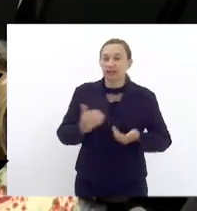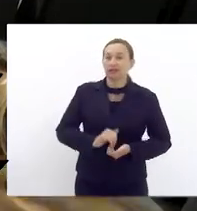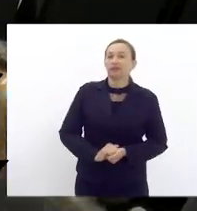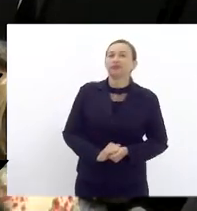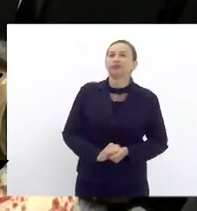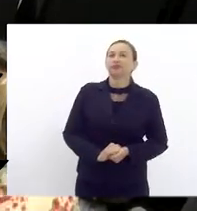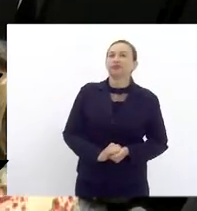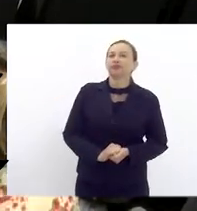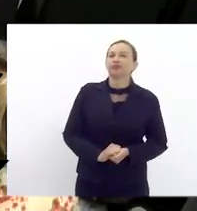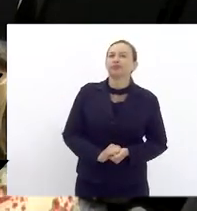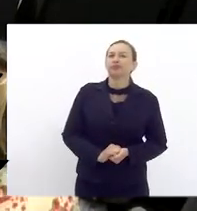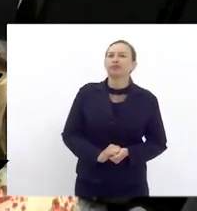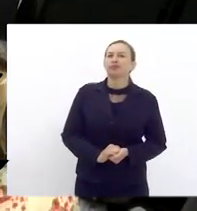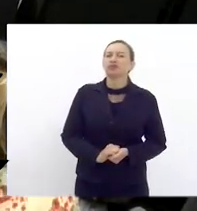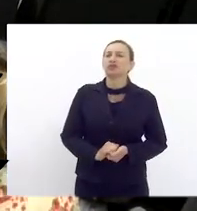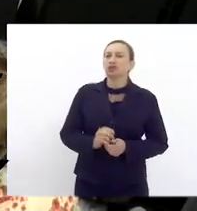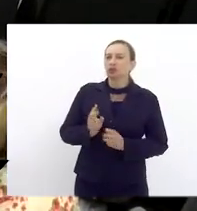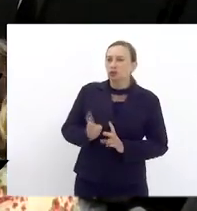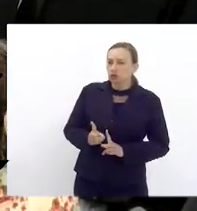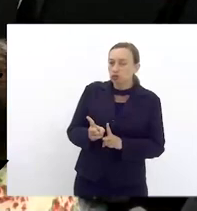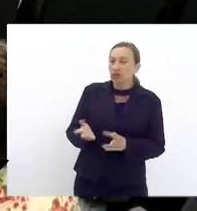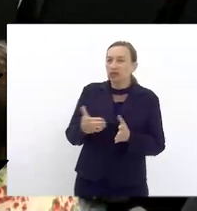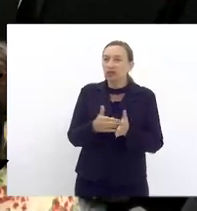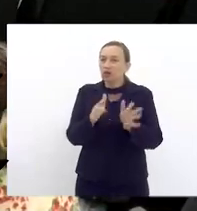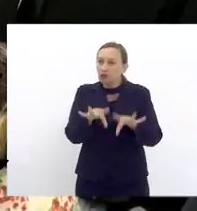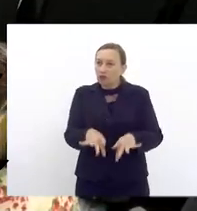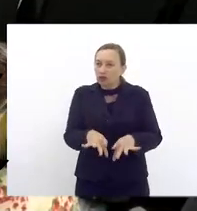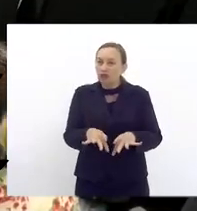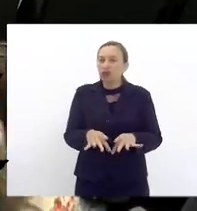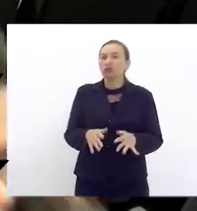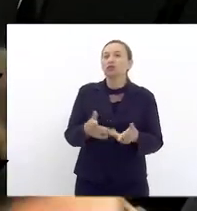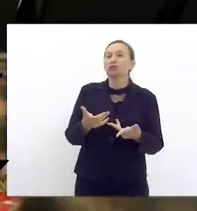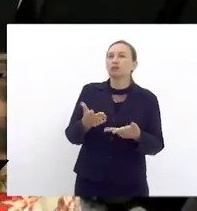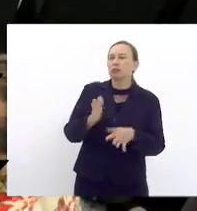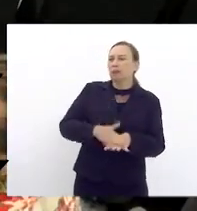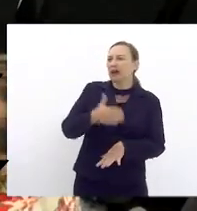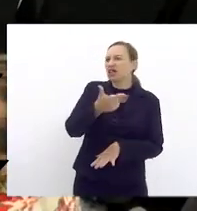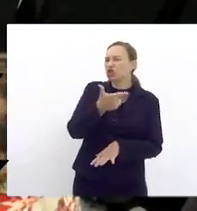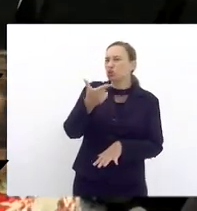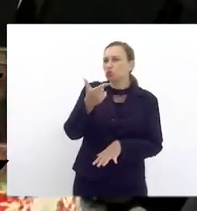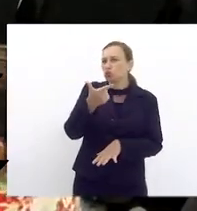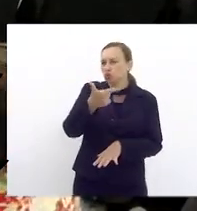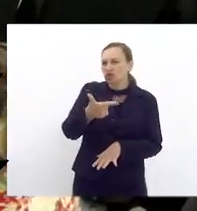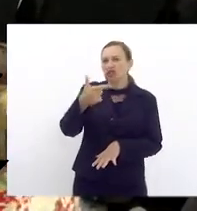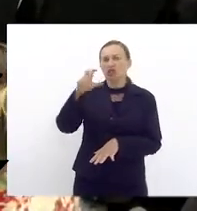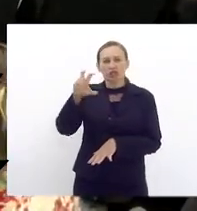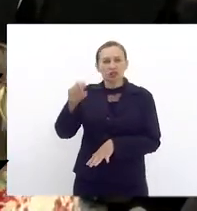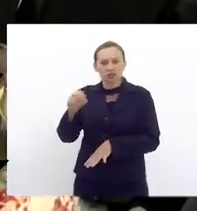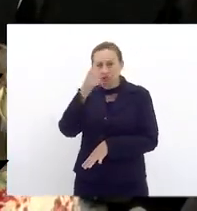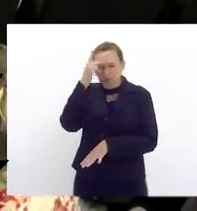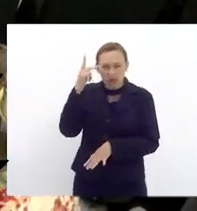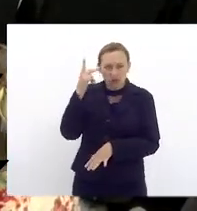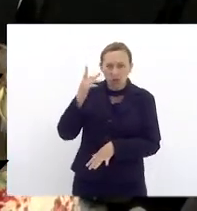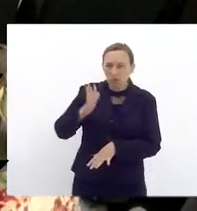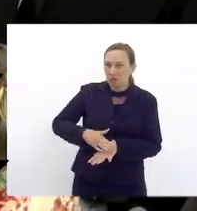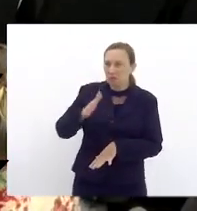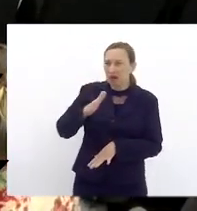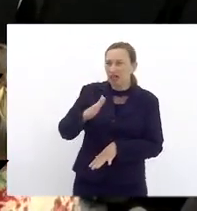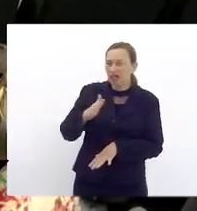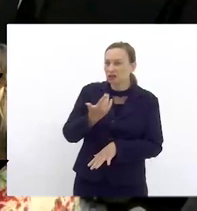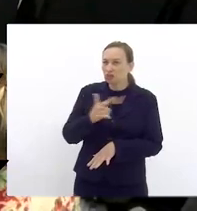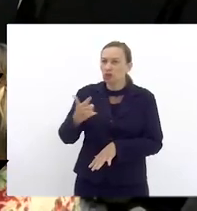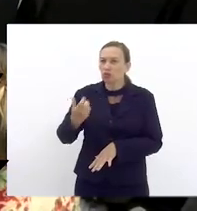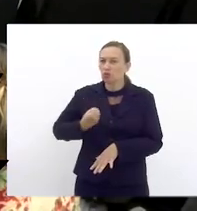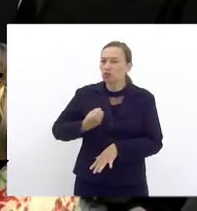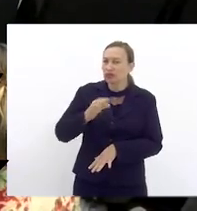estão aos que ficaram aqui ao final Eu acho que passaram por aqui mais de 250 pessoas né não tem os números oficiais